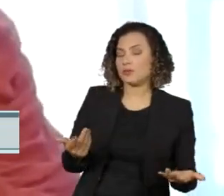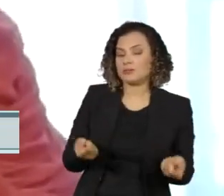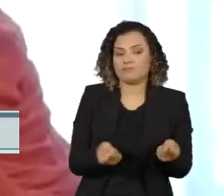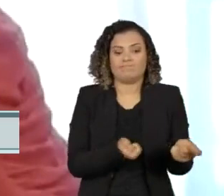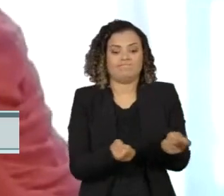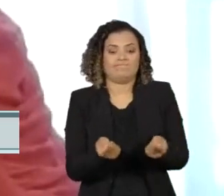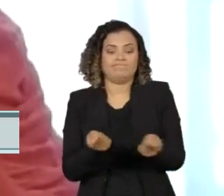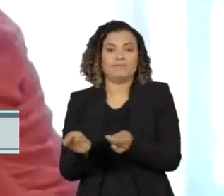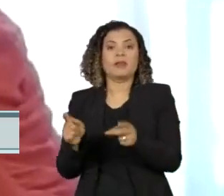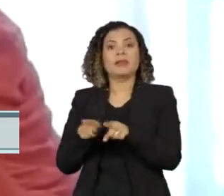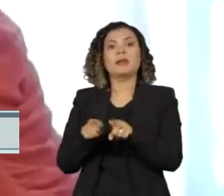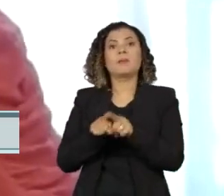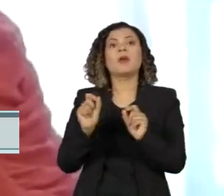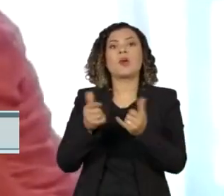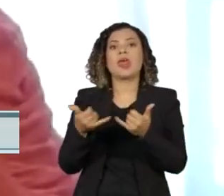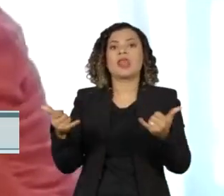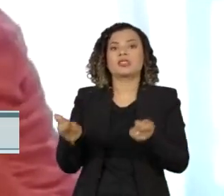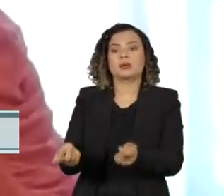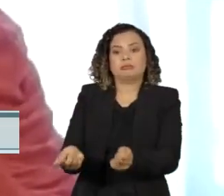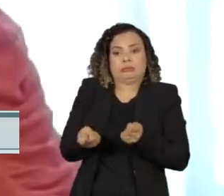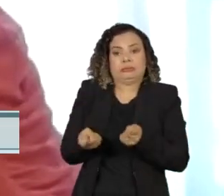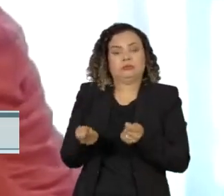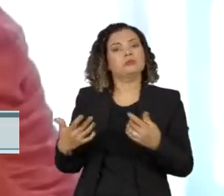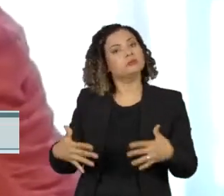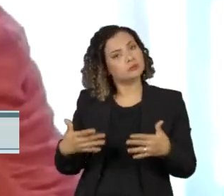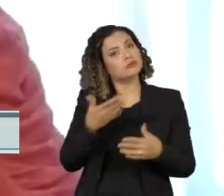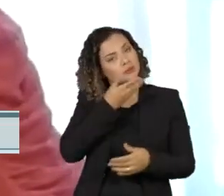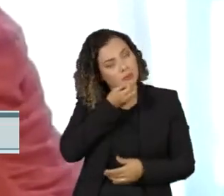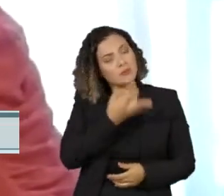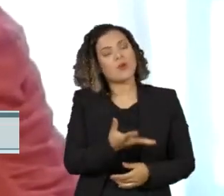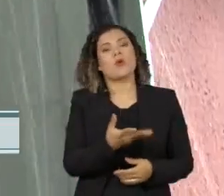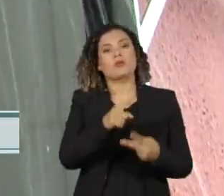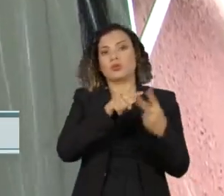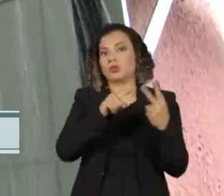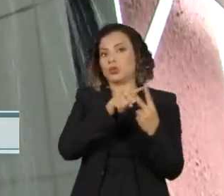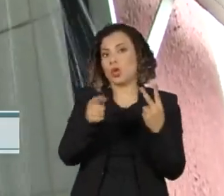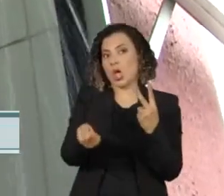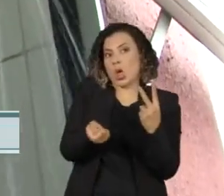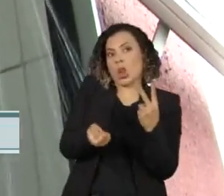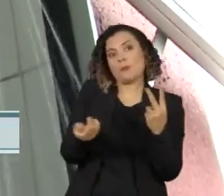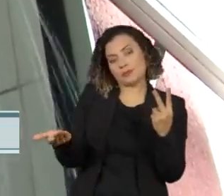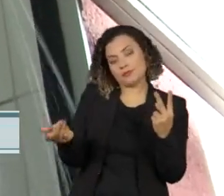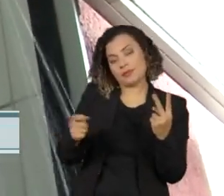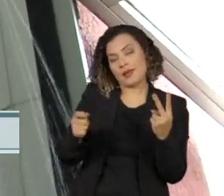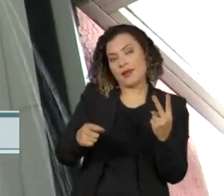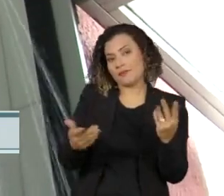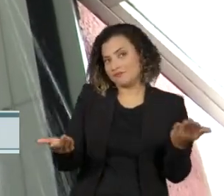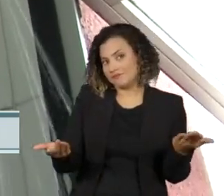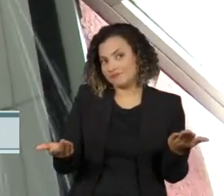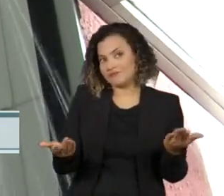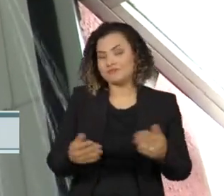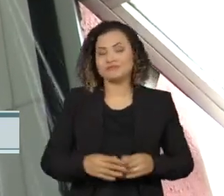gente dar um apoio para o nosso bolso e evitar gastos muito elevados com conta de luz, né?